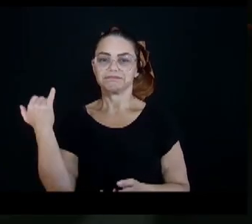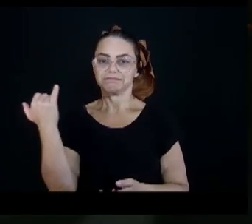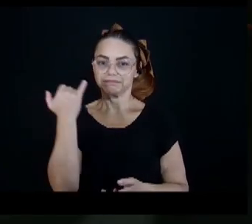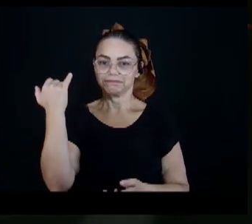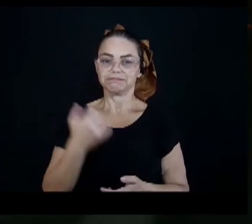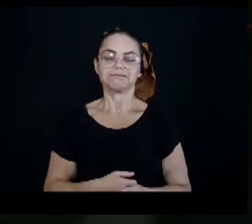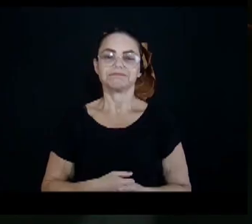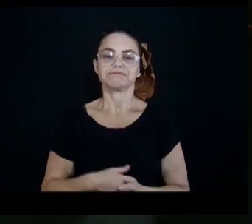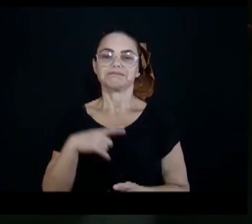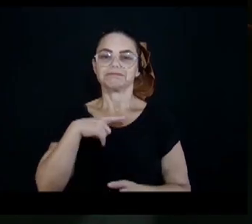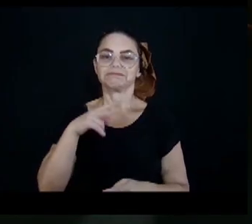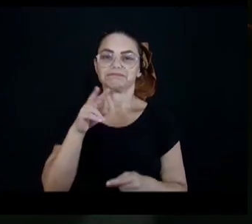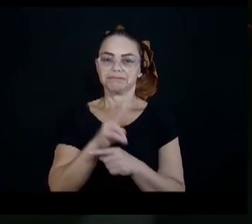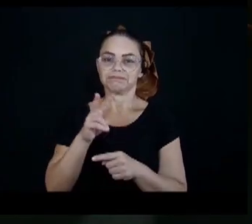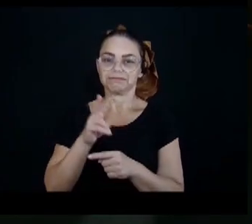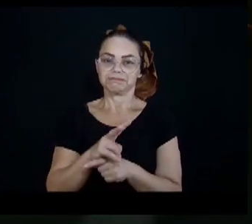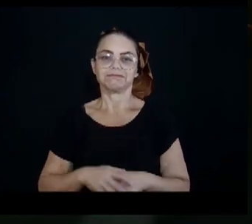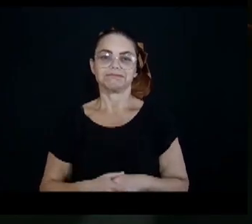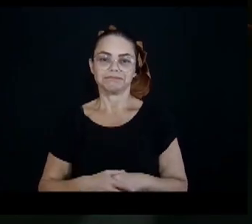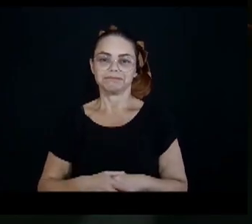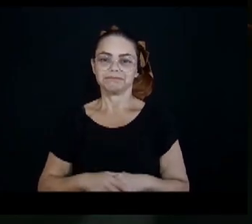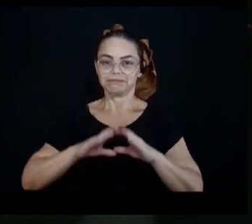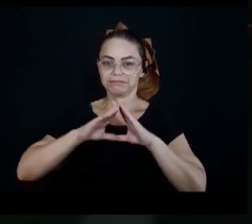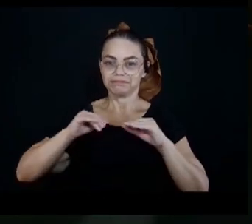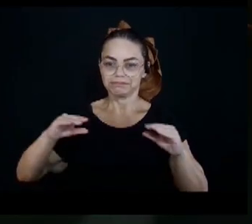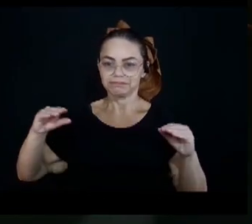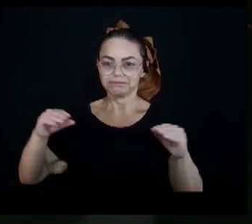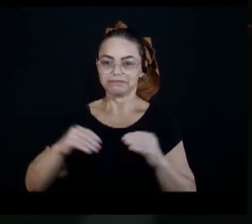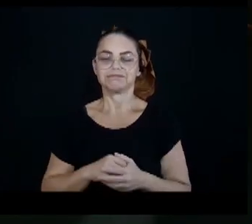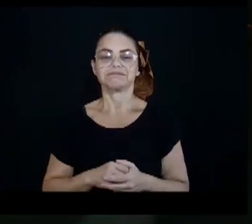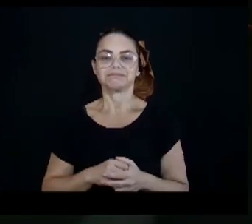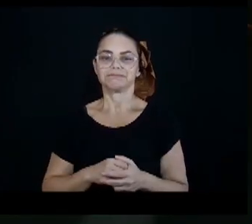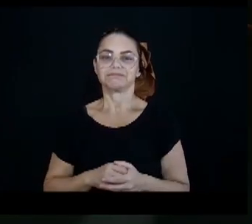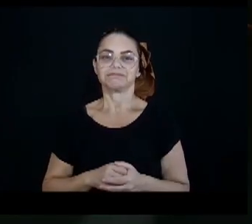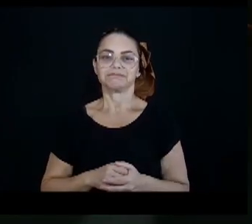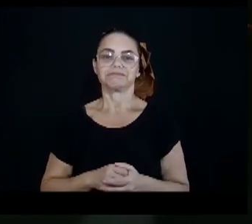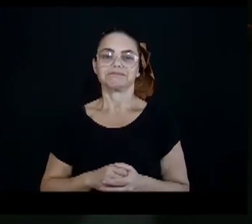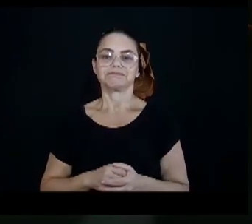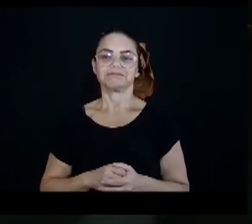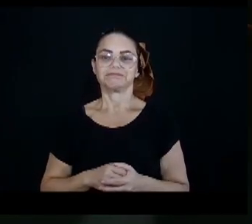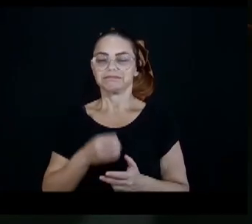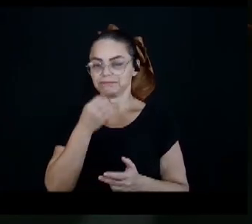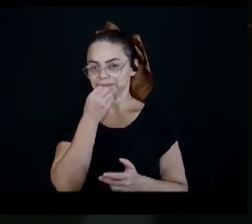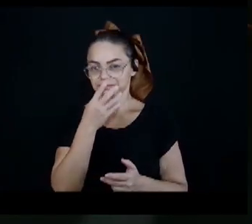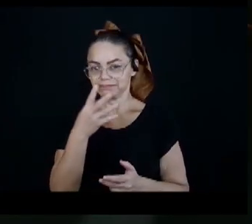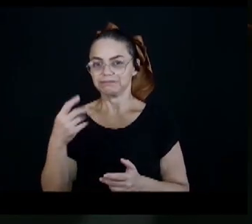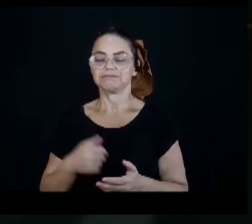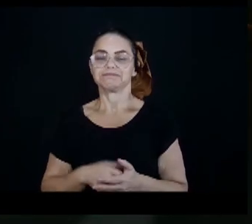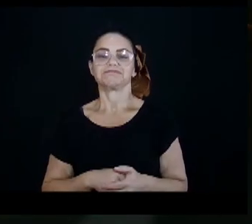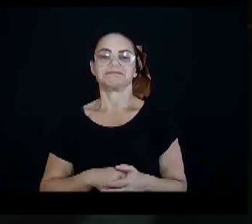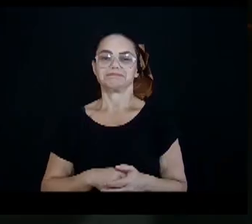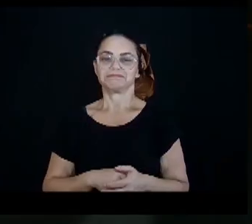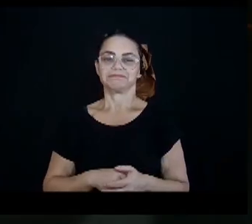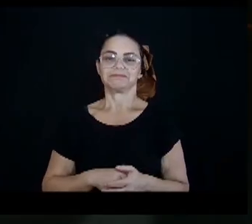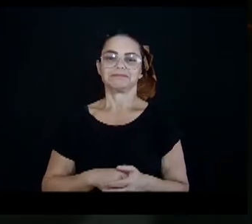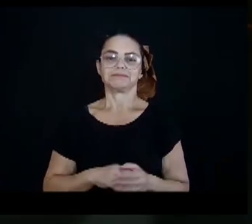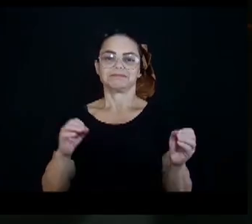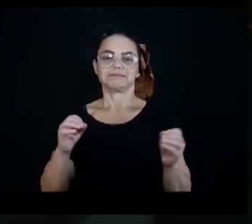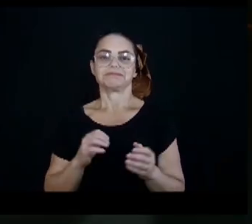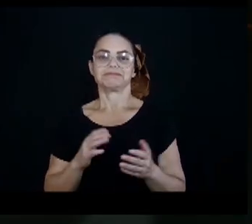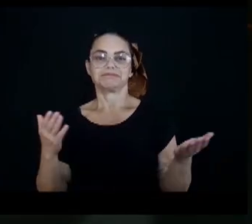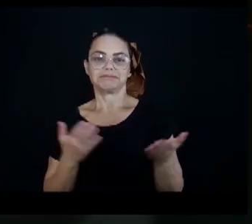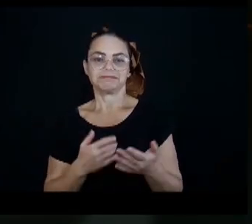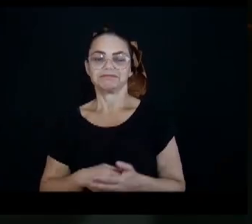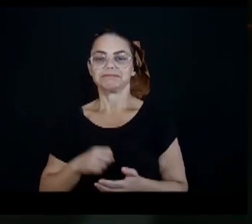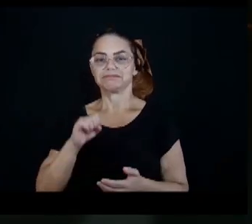de conforto, gente, né? Exato. Zona de conforto é tudo muito bom, mas lá nada se desenvolve. Agora, 8h54,